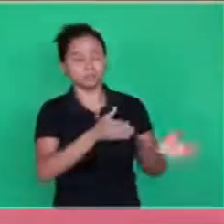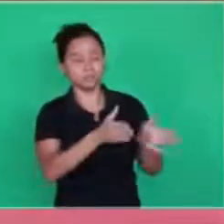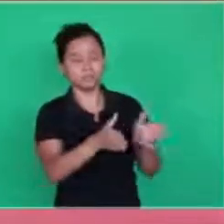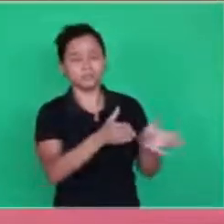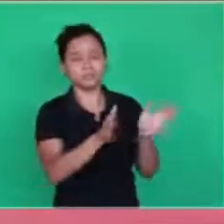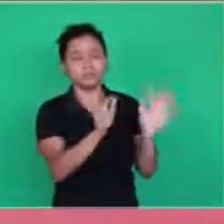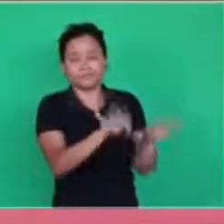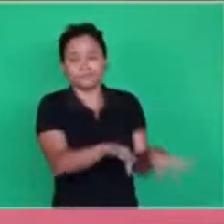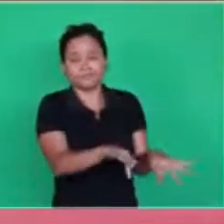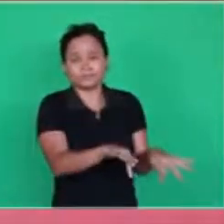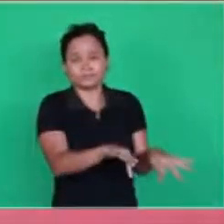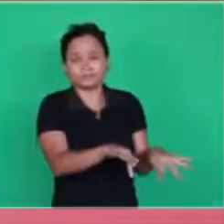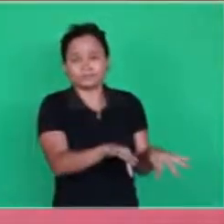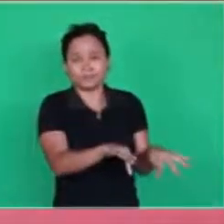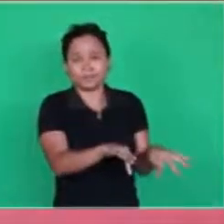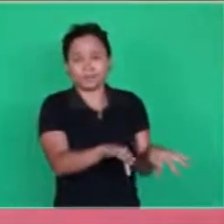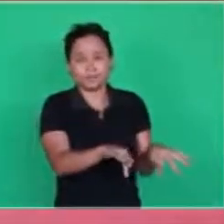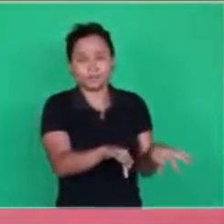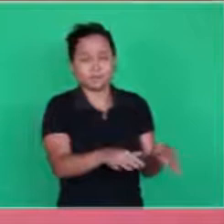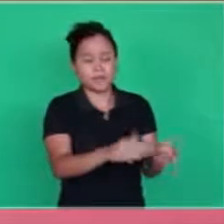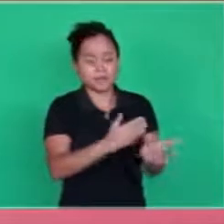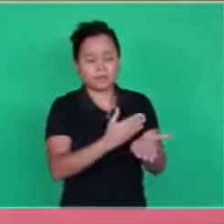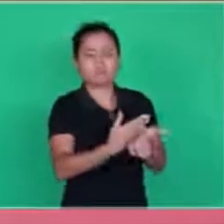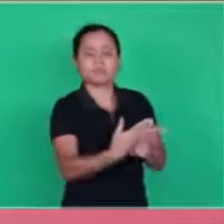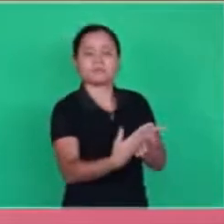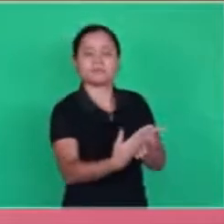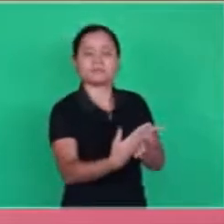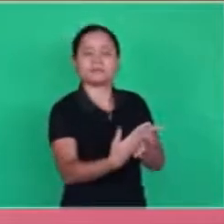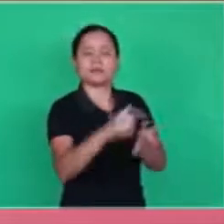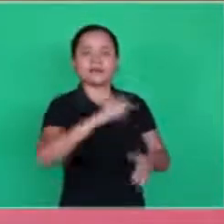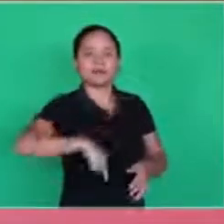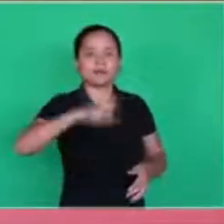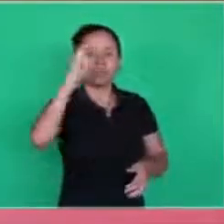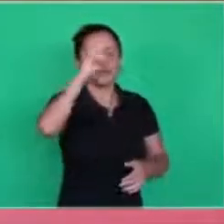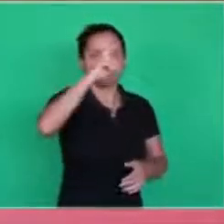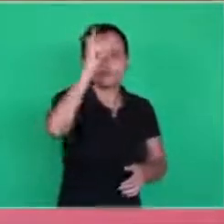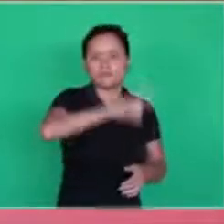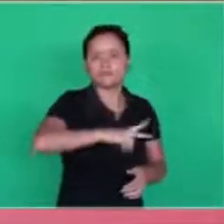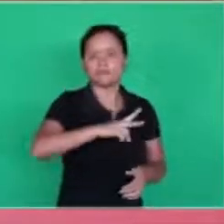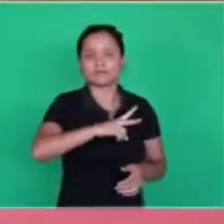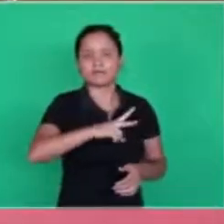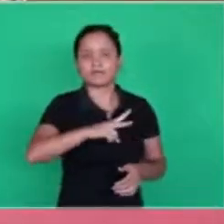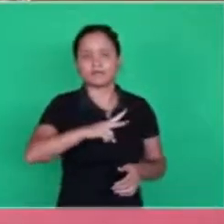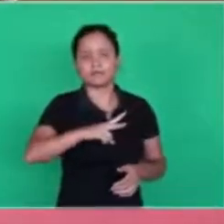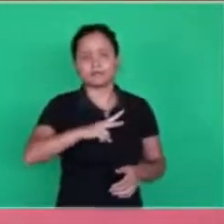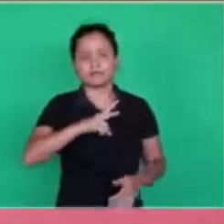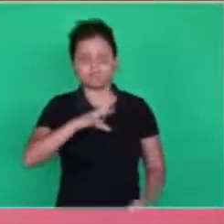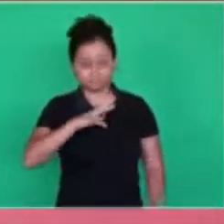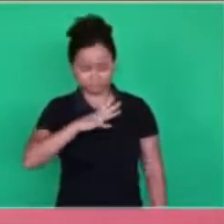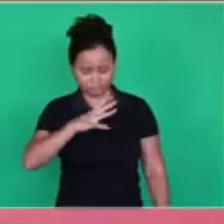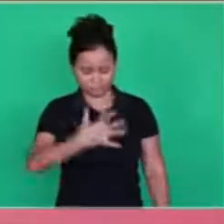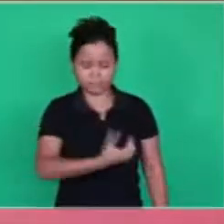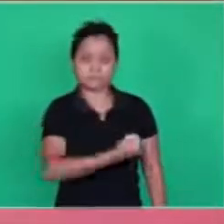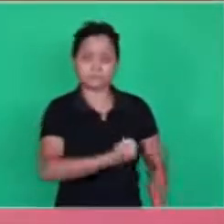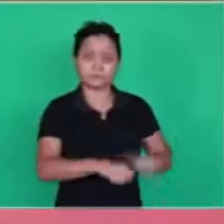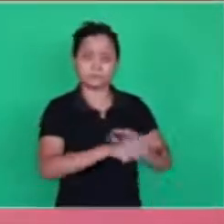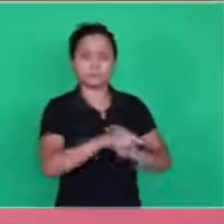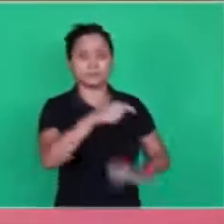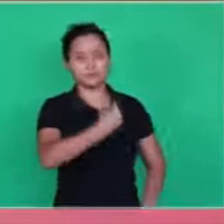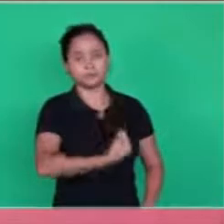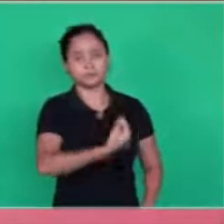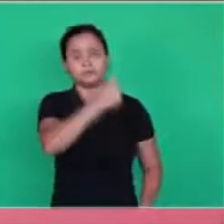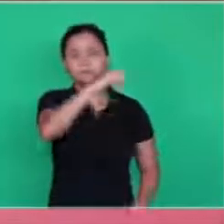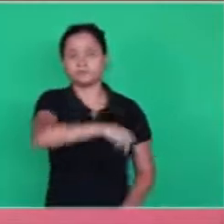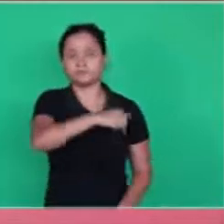é história, é salvação. Essa vida aqui são